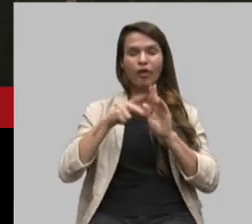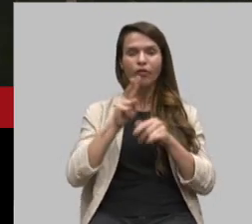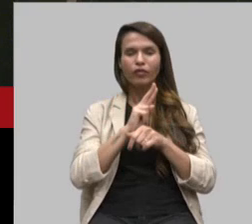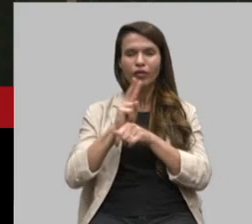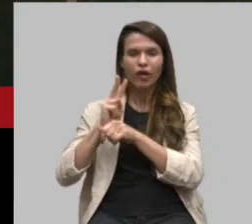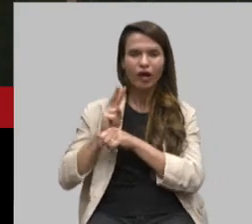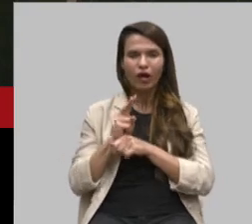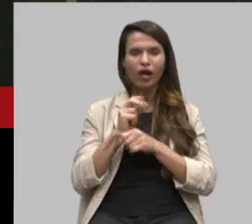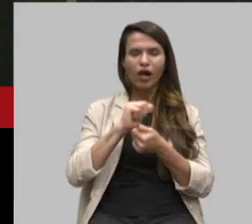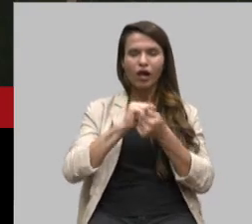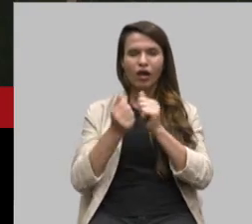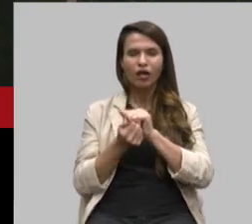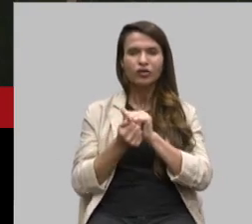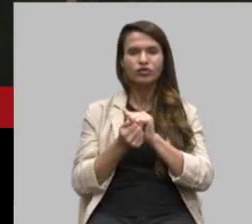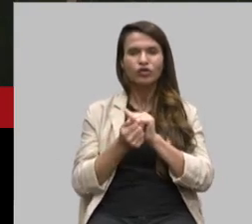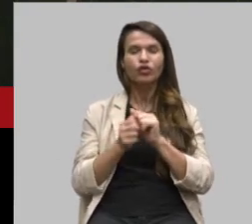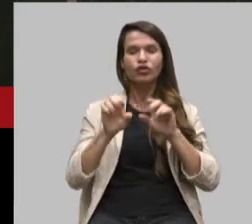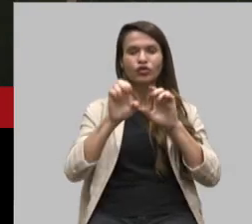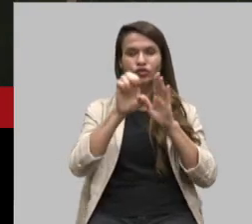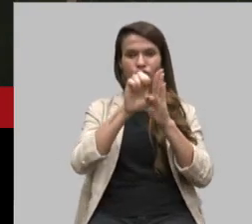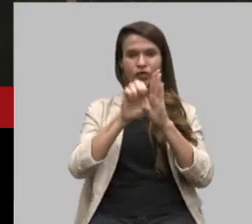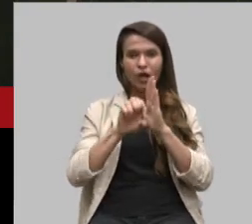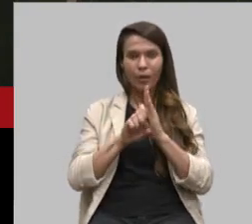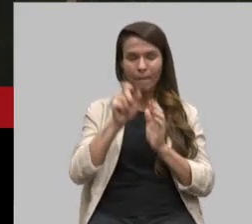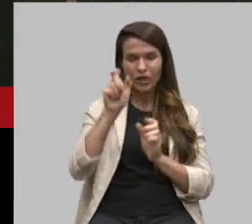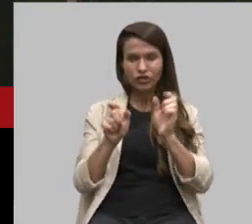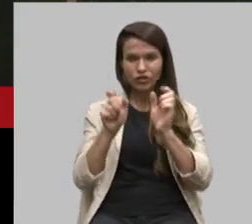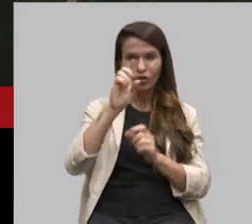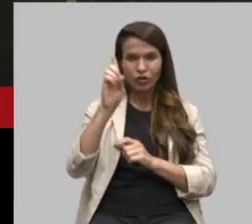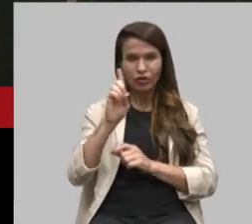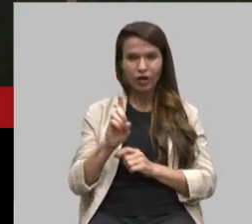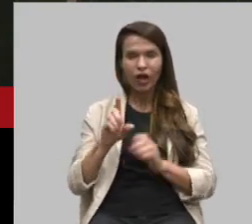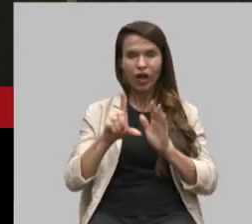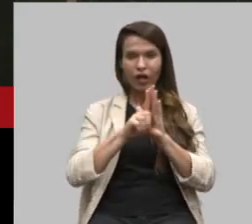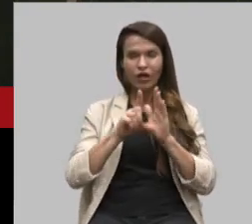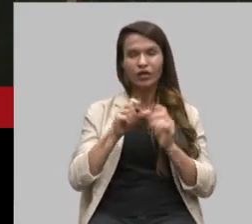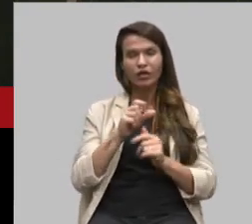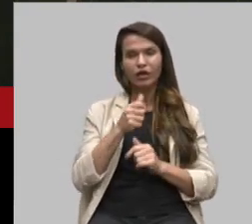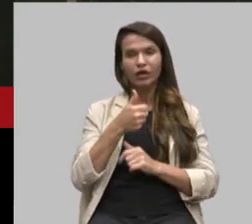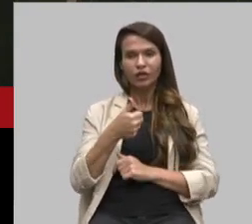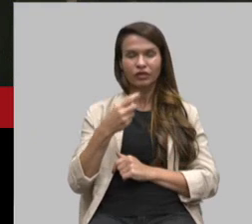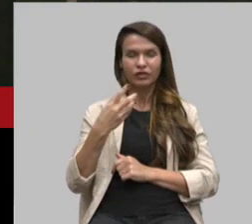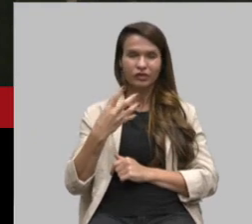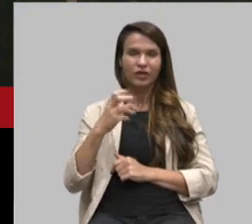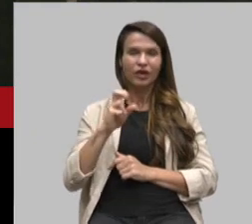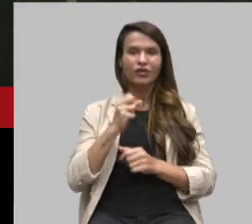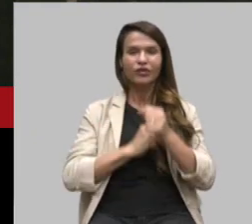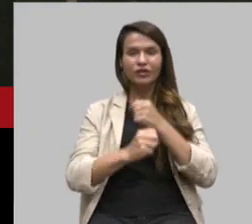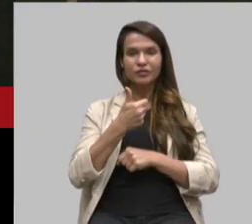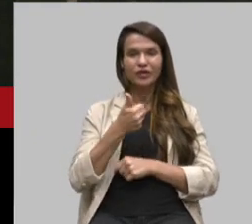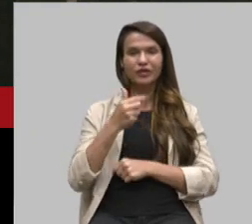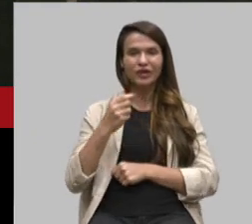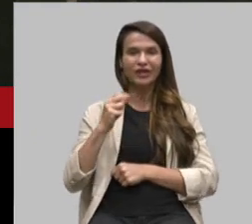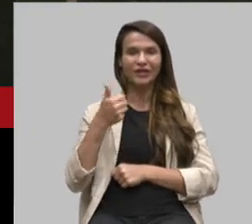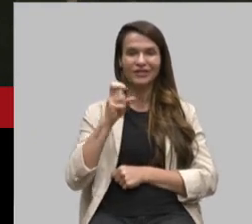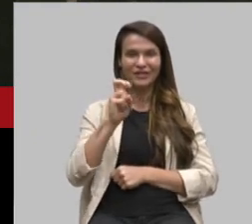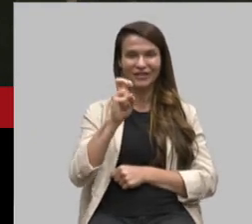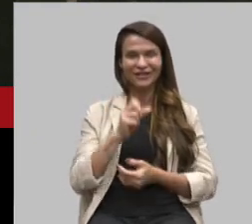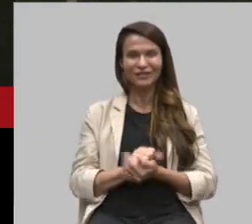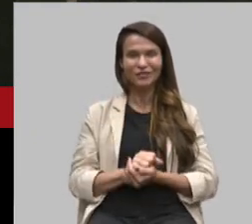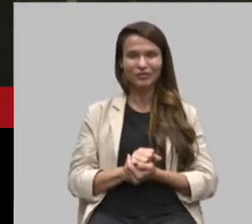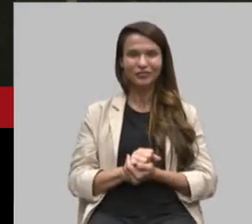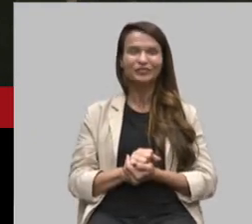aplicação correta do estatuto de pessoa com deficiência lei número 13.146 de25 em todas as instituições de ensino